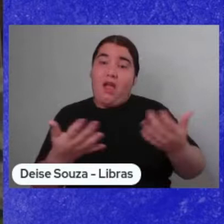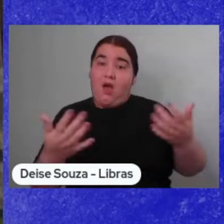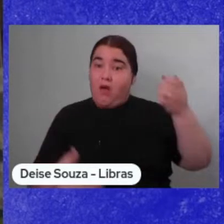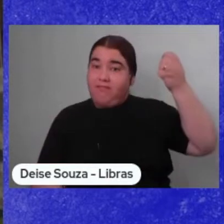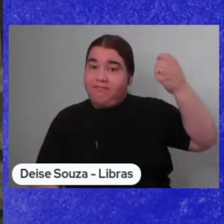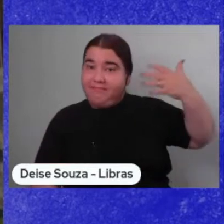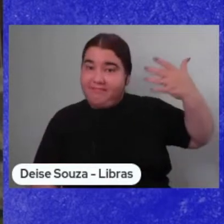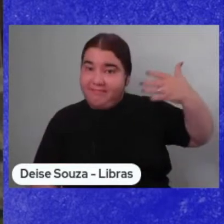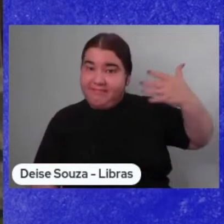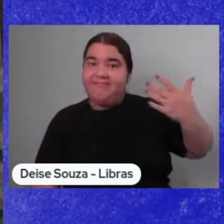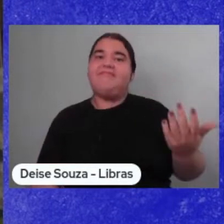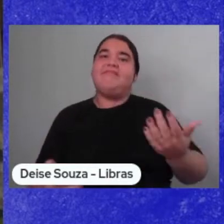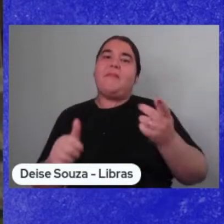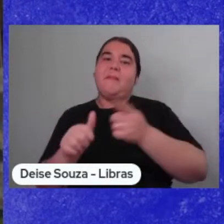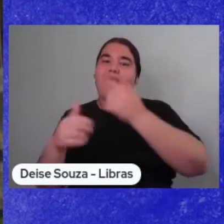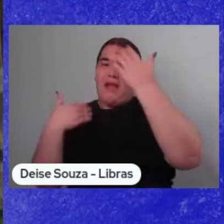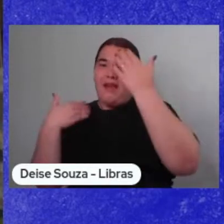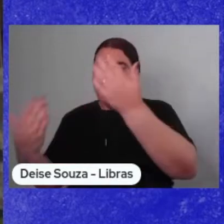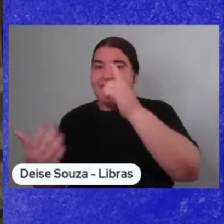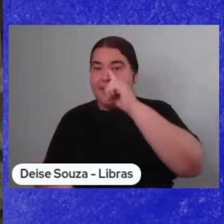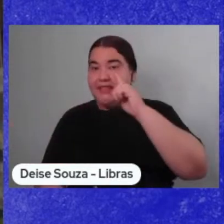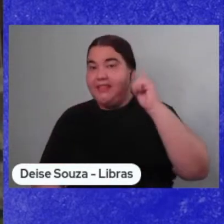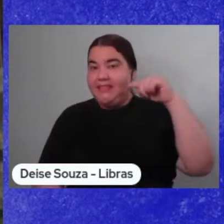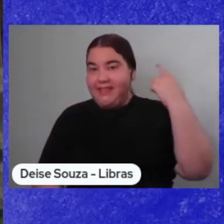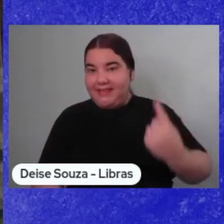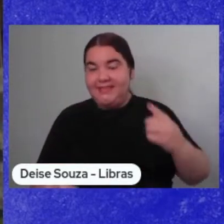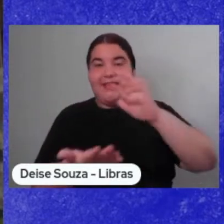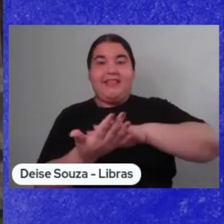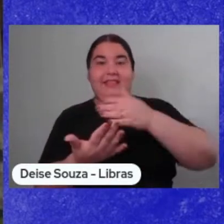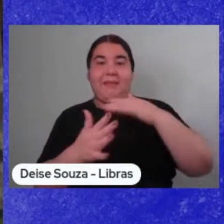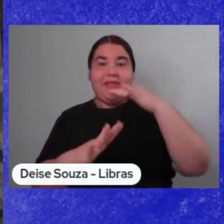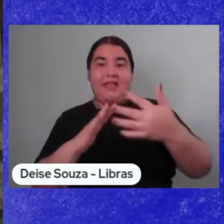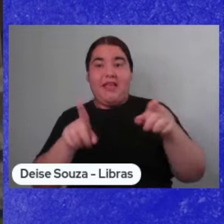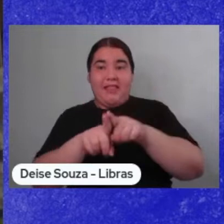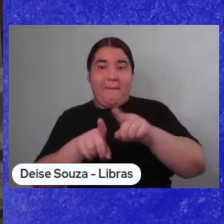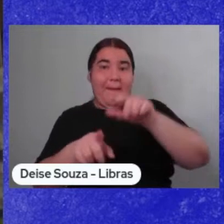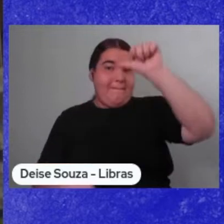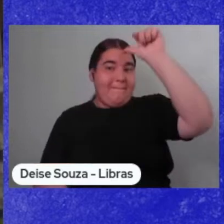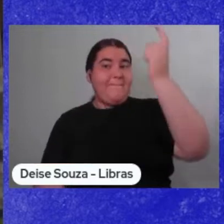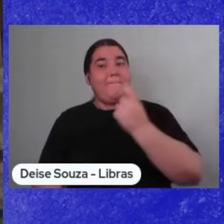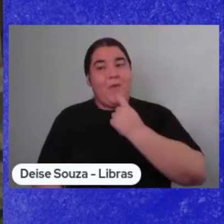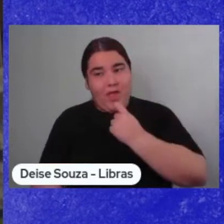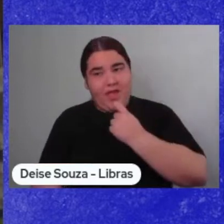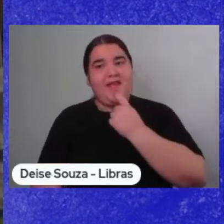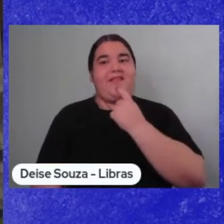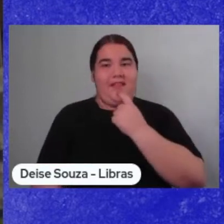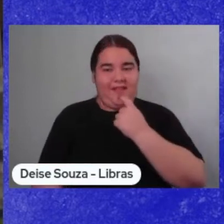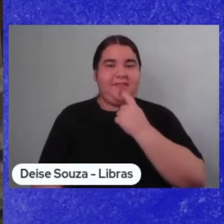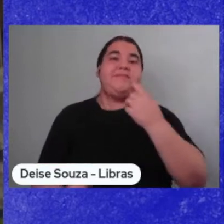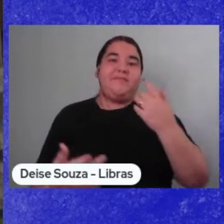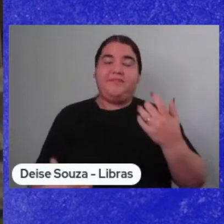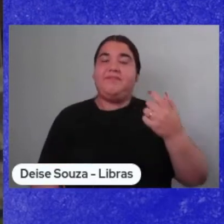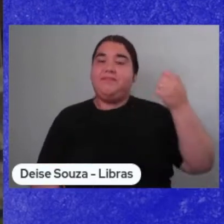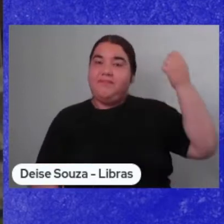primeiro, me agradecer a presença da Daisy, nossa intérprete de Libras, e da Poliana também, que está por aqui. Minha autodescrição,